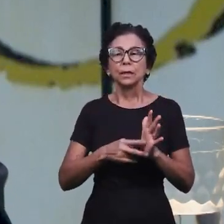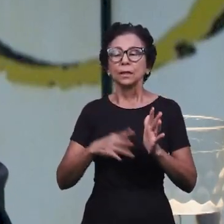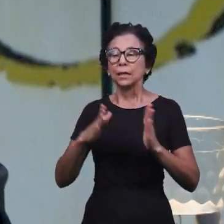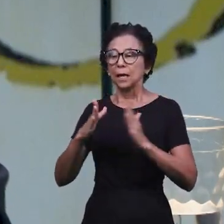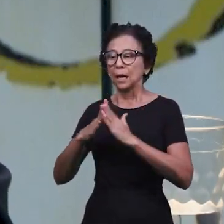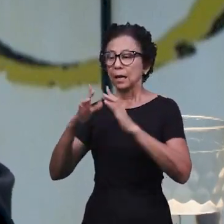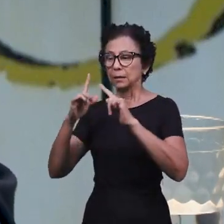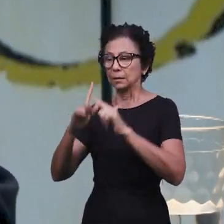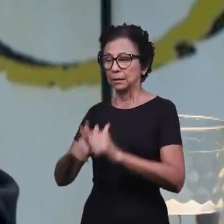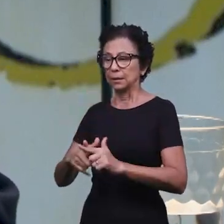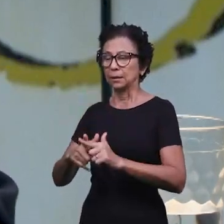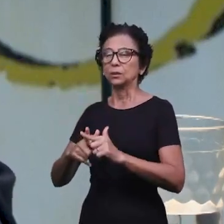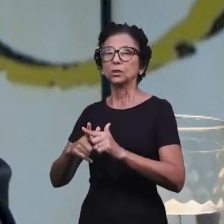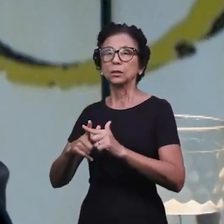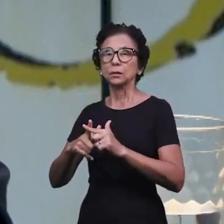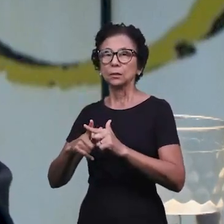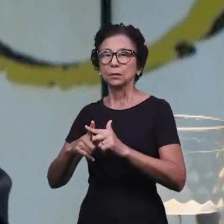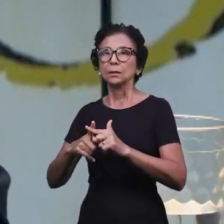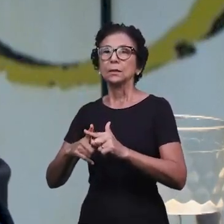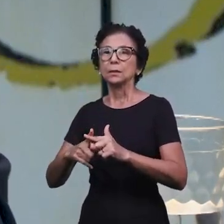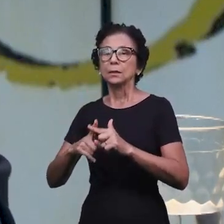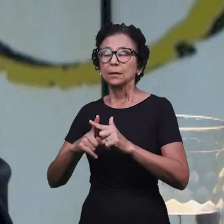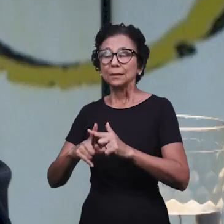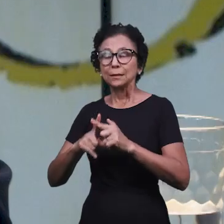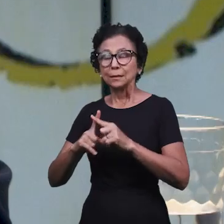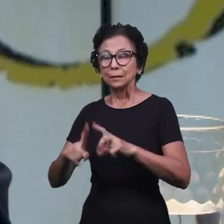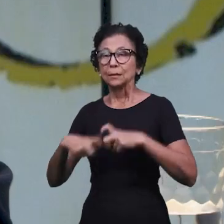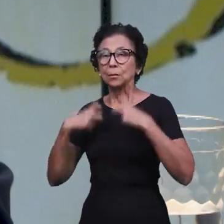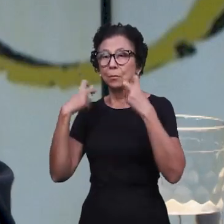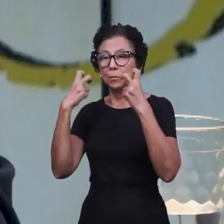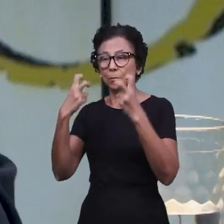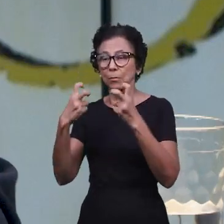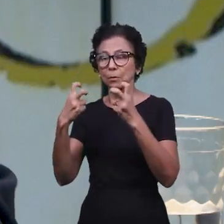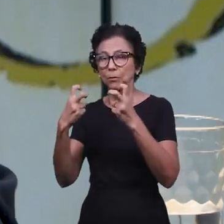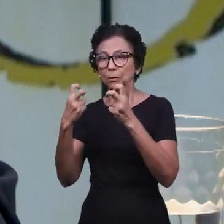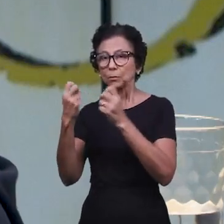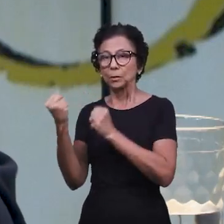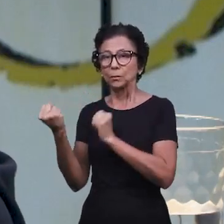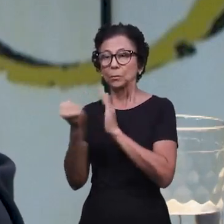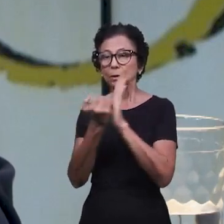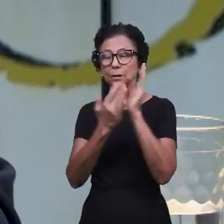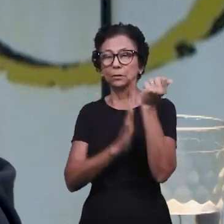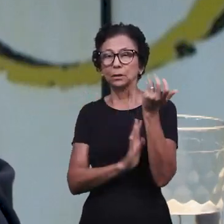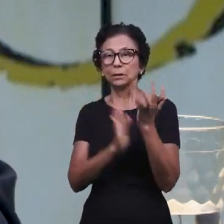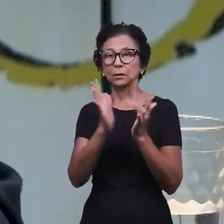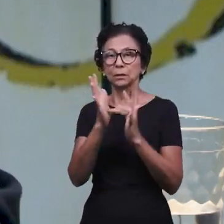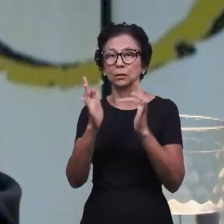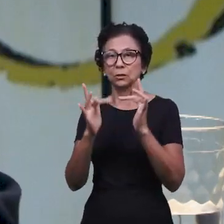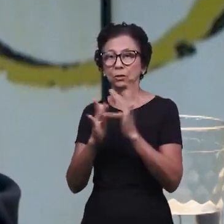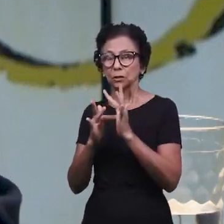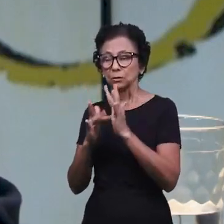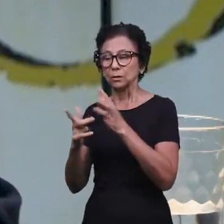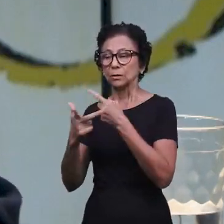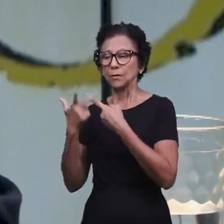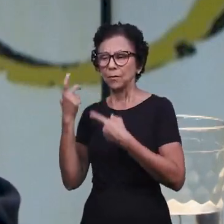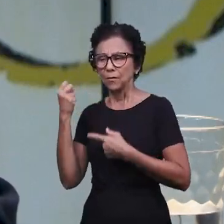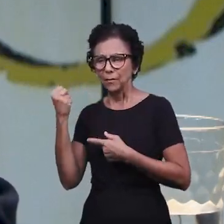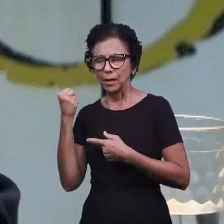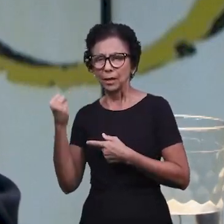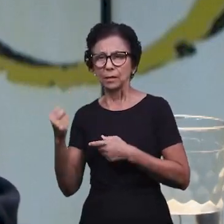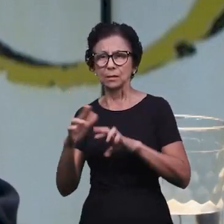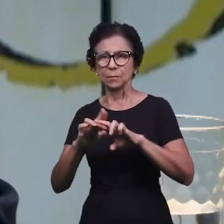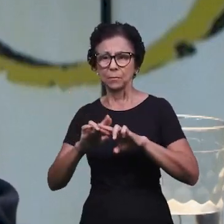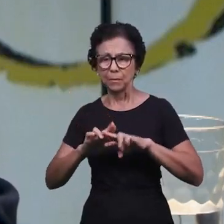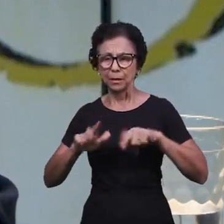é vida. E esse sangue que é vida nos foi dado através da operação do Espírito Santo. Então, quando nós